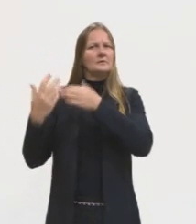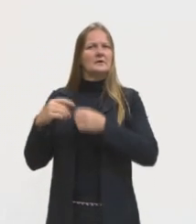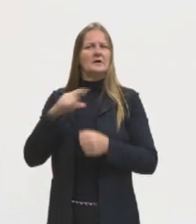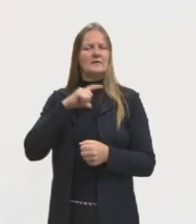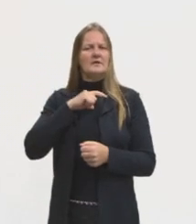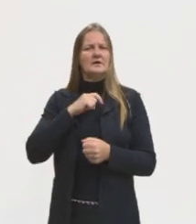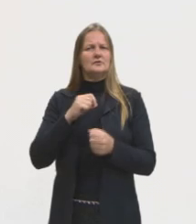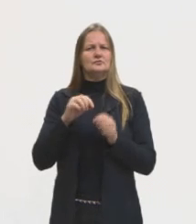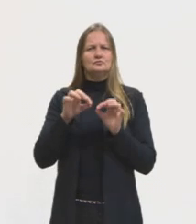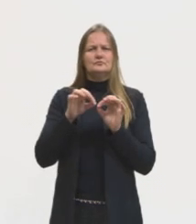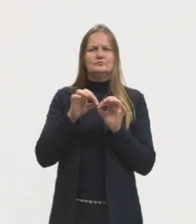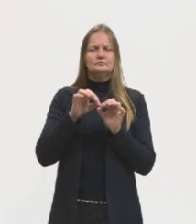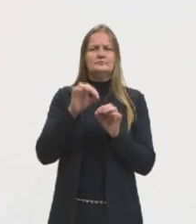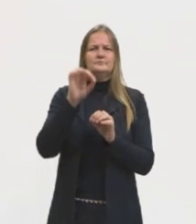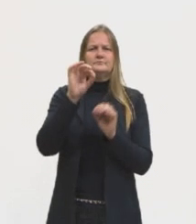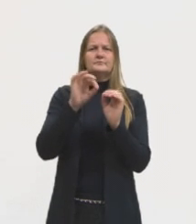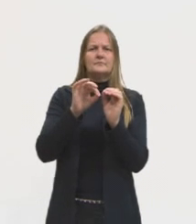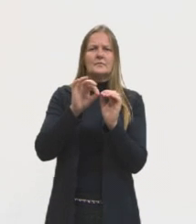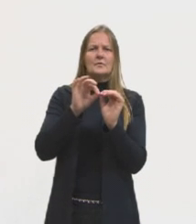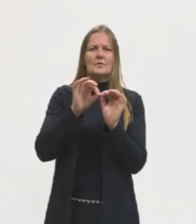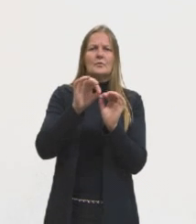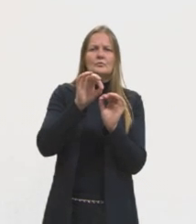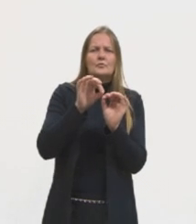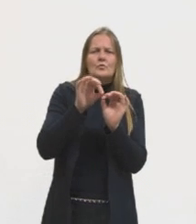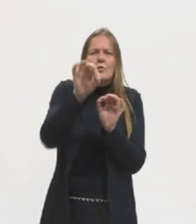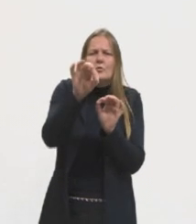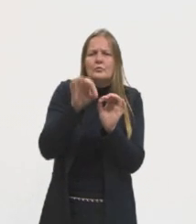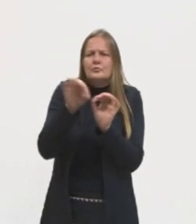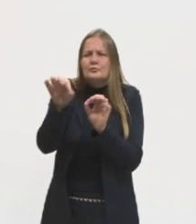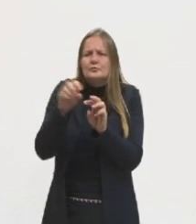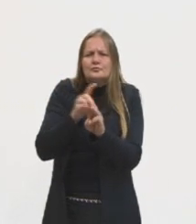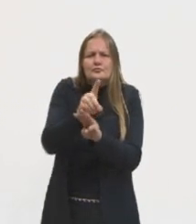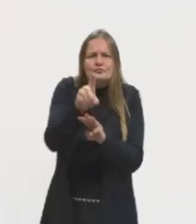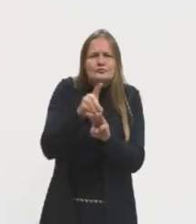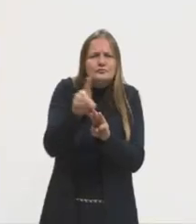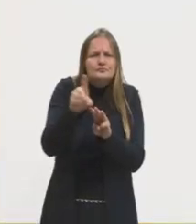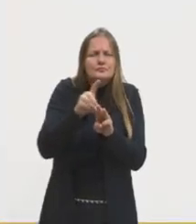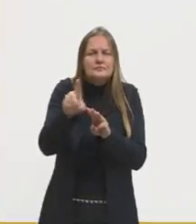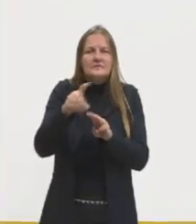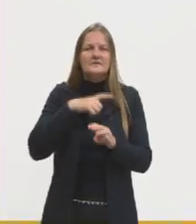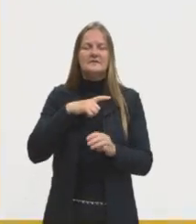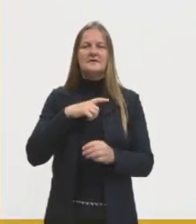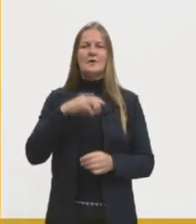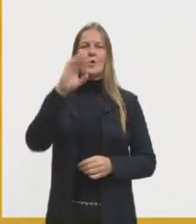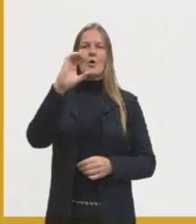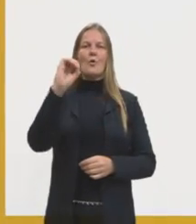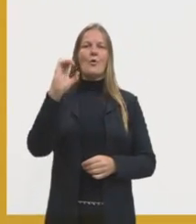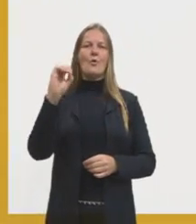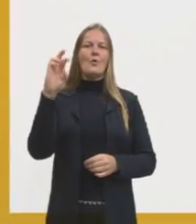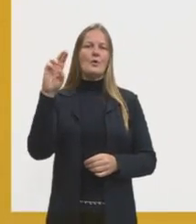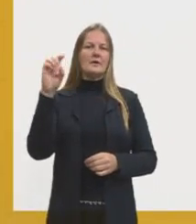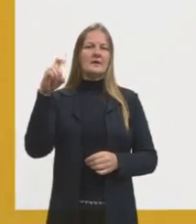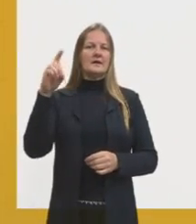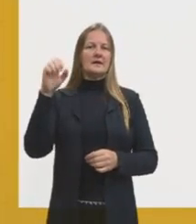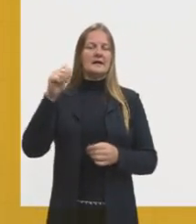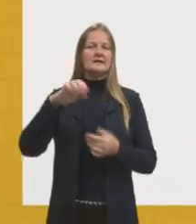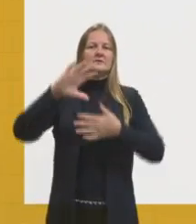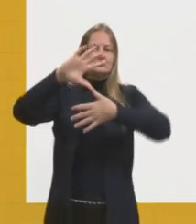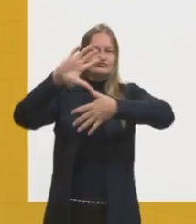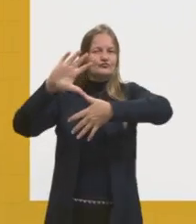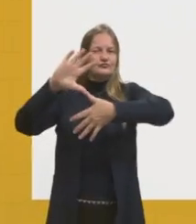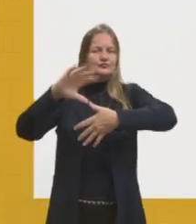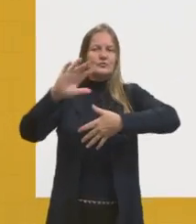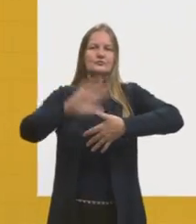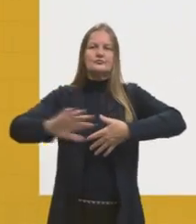um pouco sobre coordenadas é importante só aqui se tá que as coordenadas então sistema de coordenadas dentro do estudo de cartografia